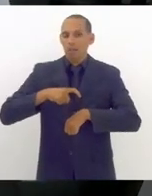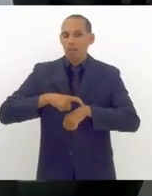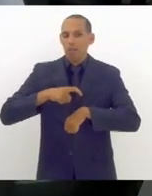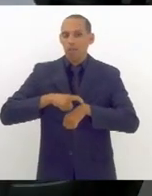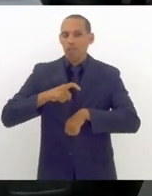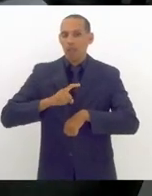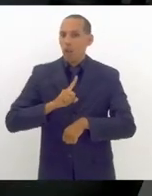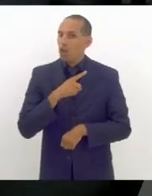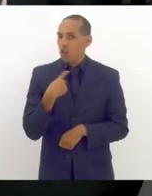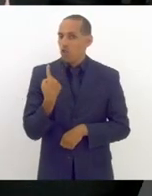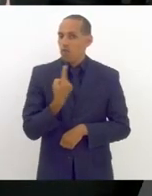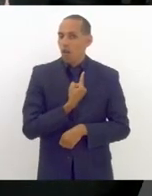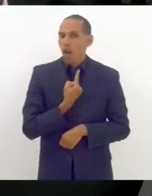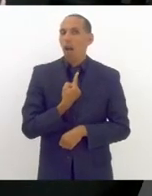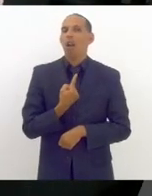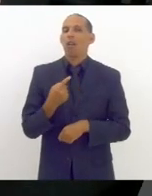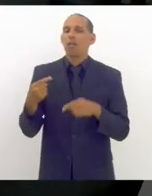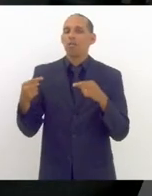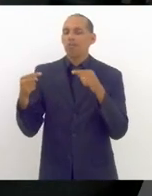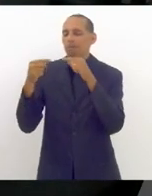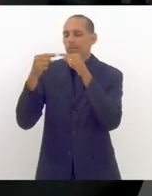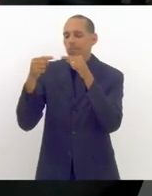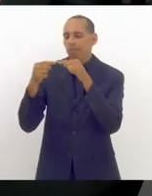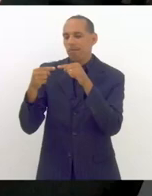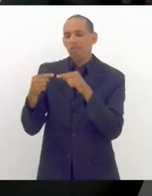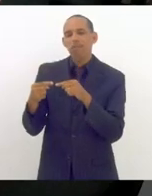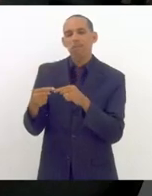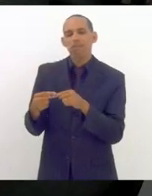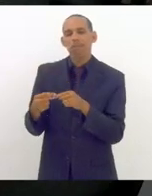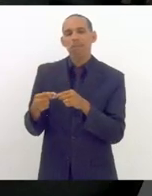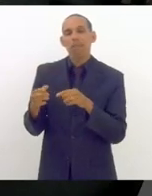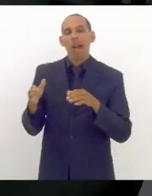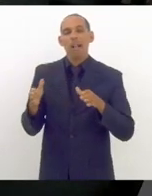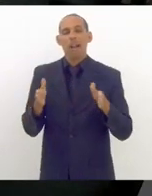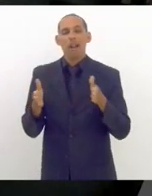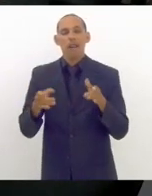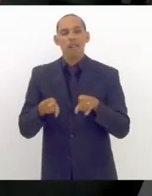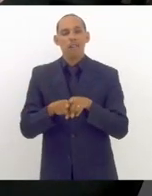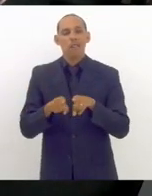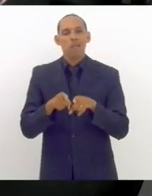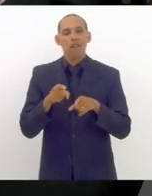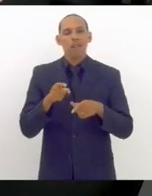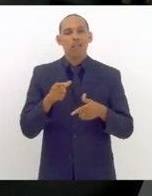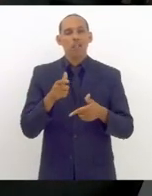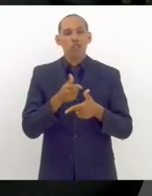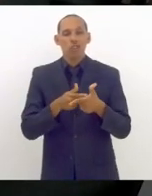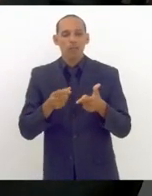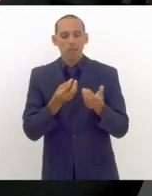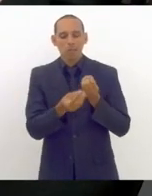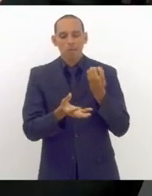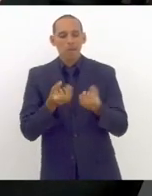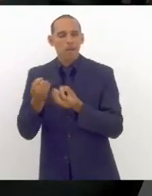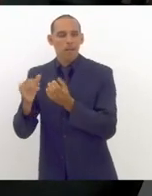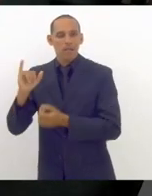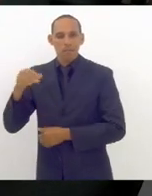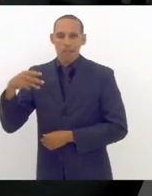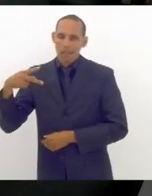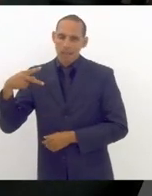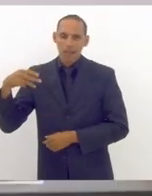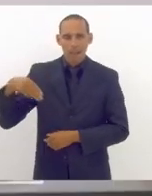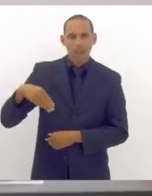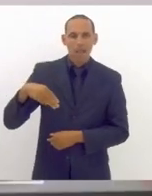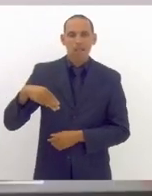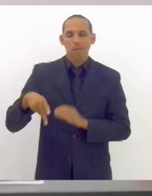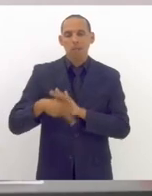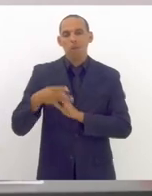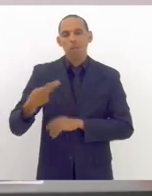gente incorporando isso dentro da divisão do IPM do Estado acho que esse é o ponto tem